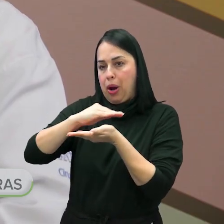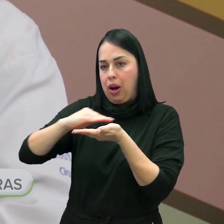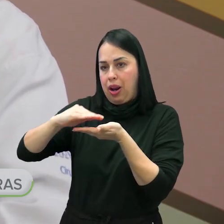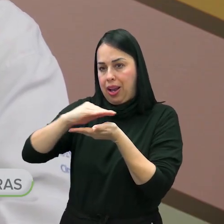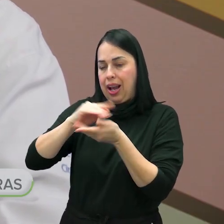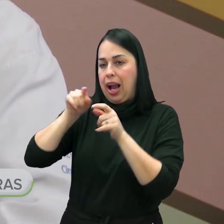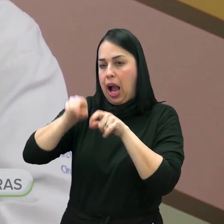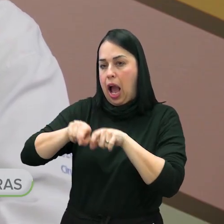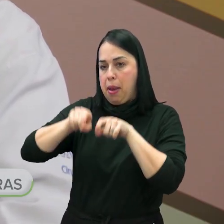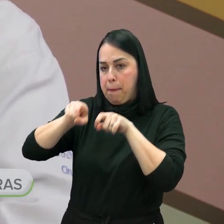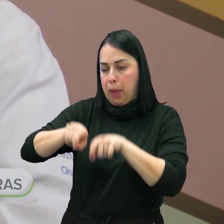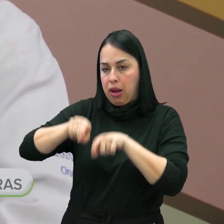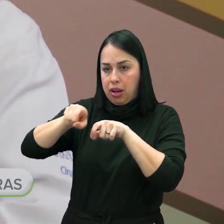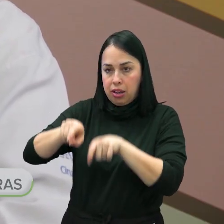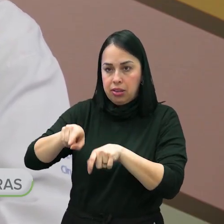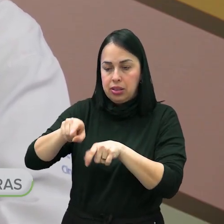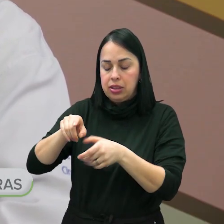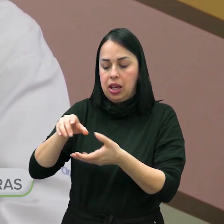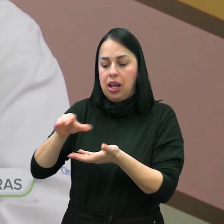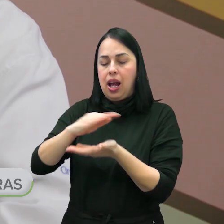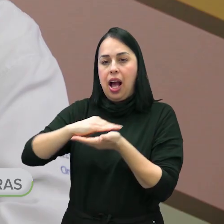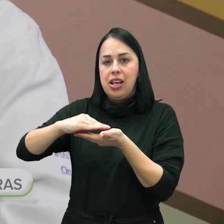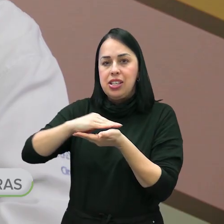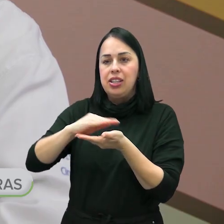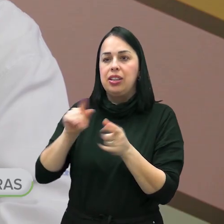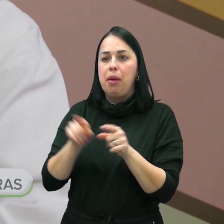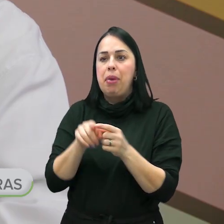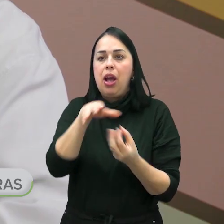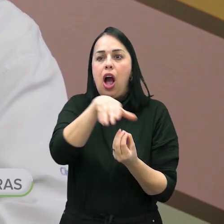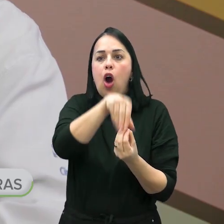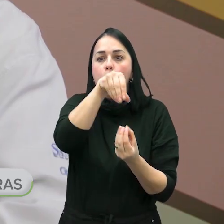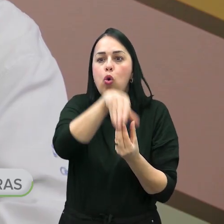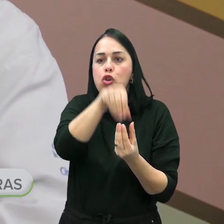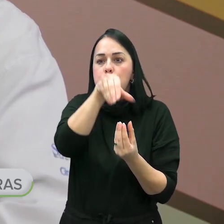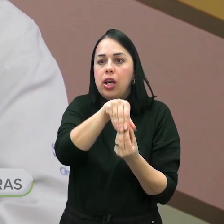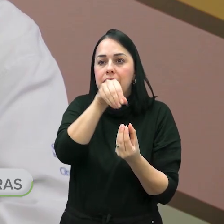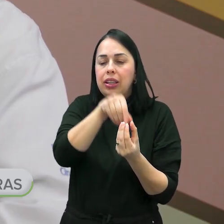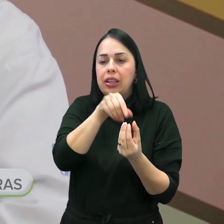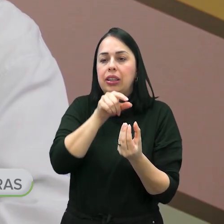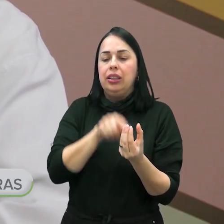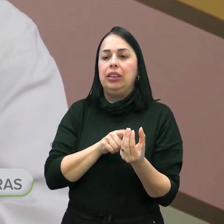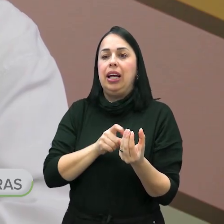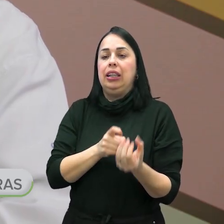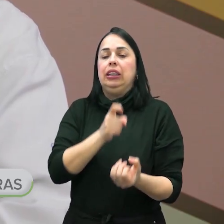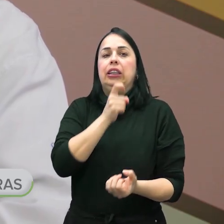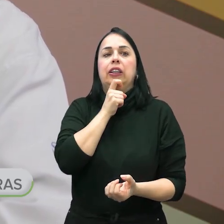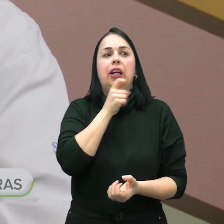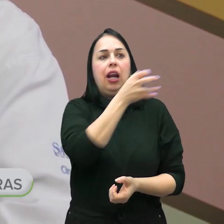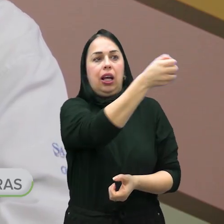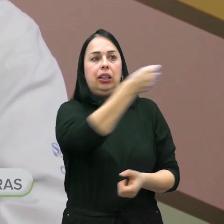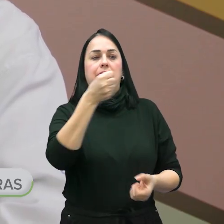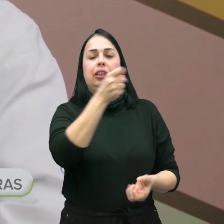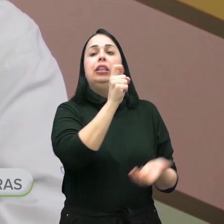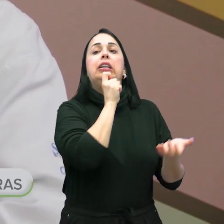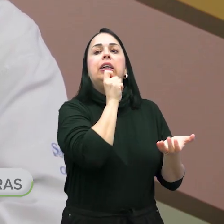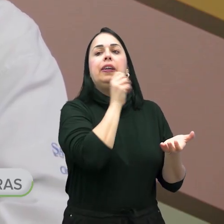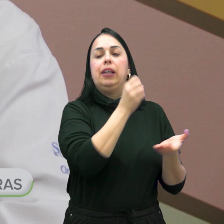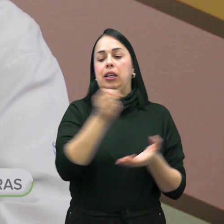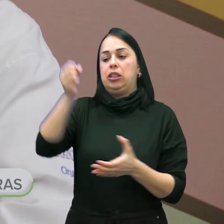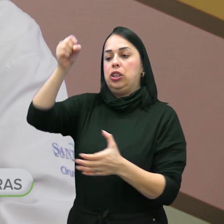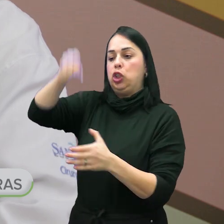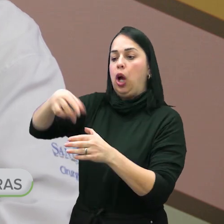caipira. Mas muitas vezes esses salgados, assim como coxinha, quando estão congelados, a pessoa vai